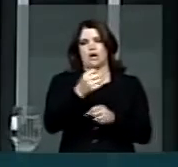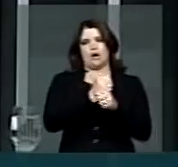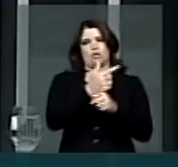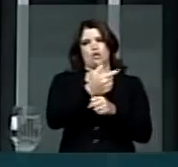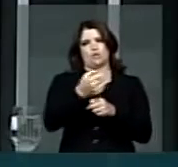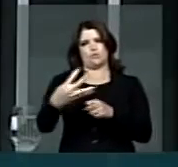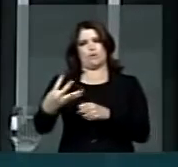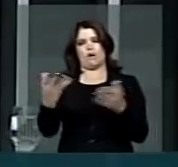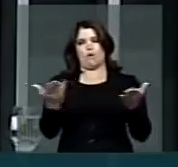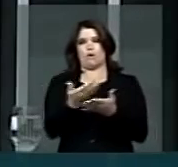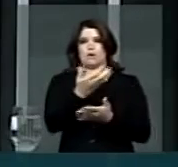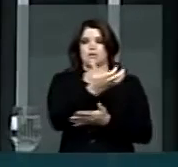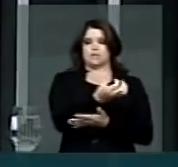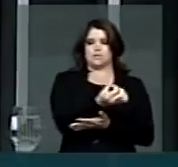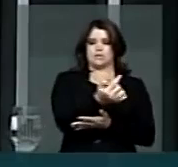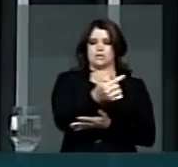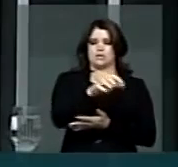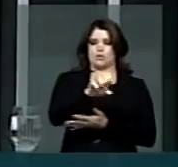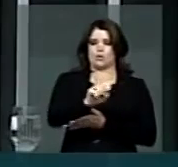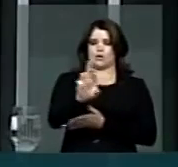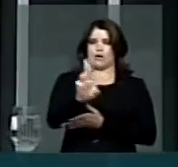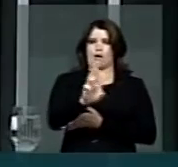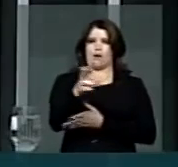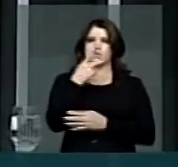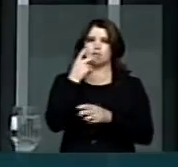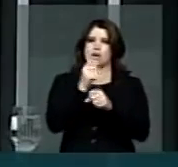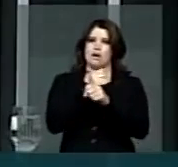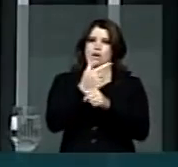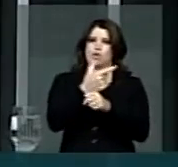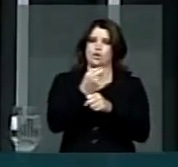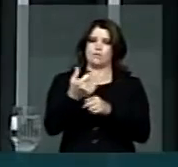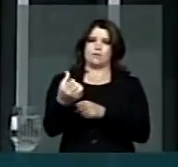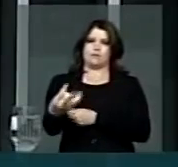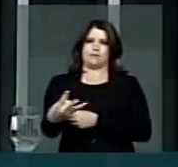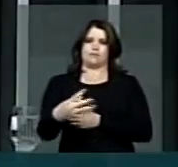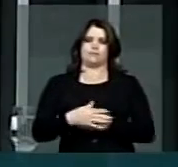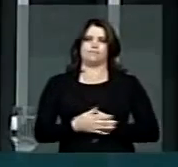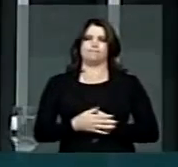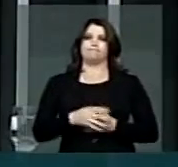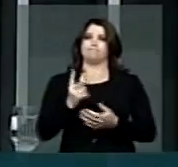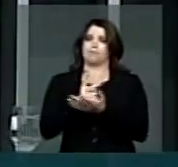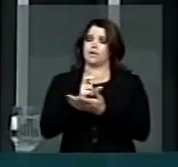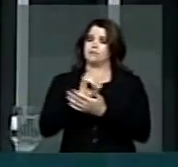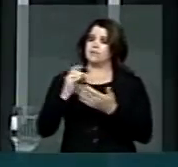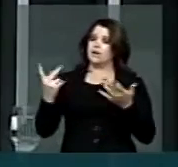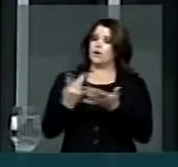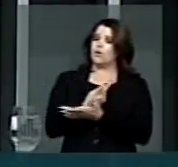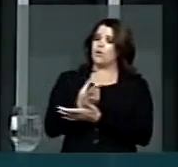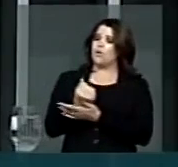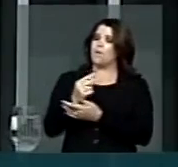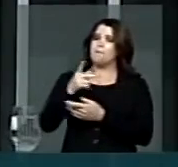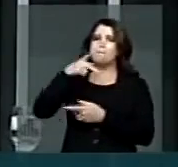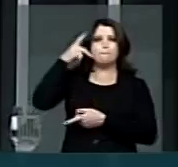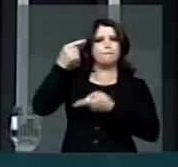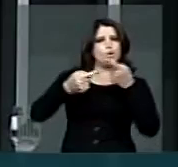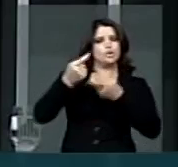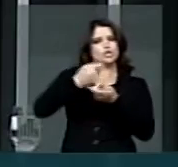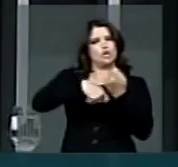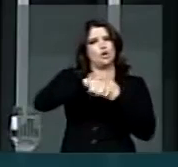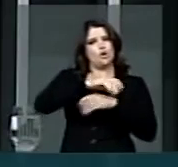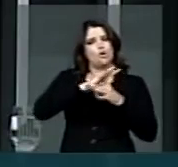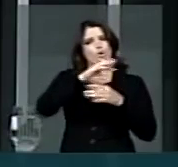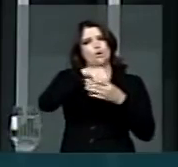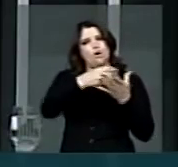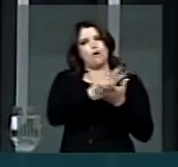R$ 678 em 2013. Ainda, com relação à política econômica adotada